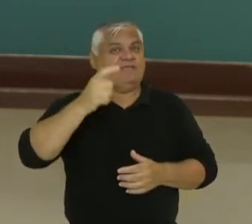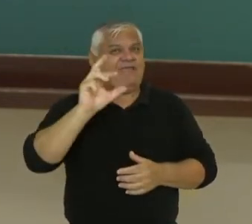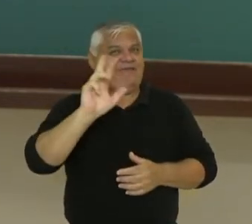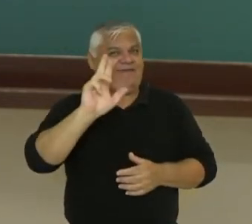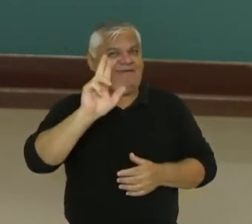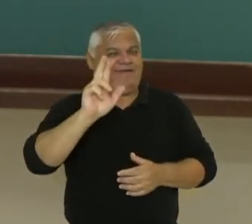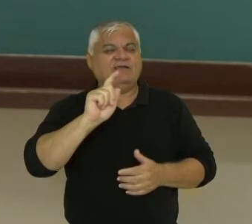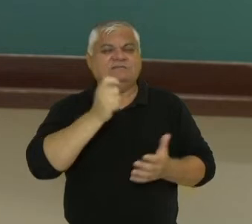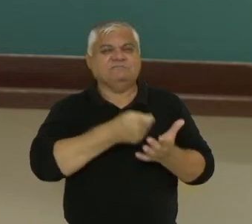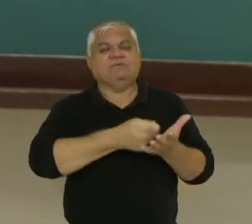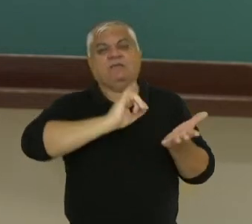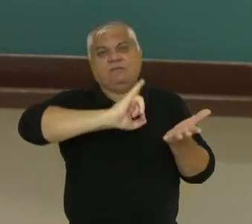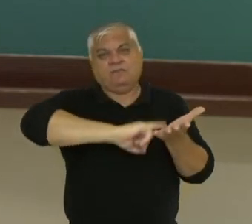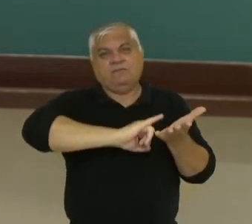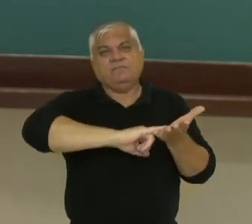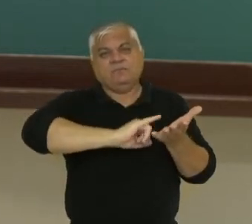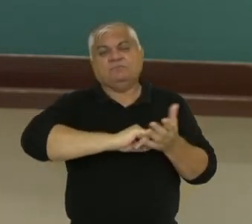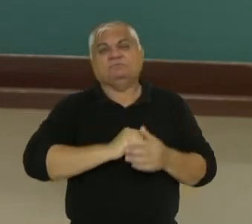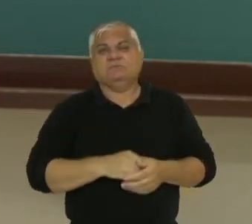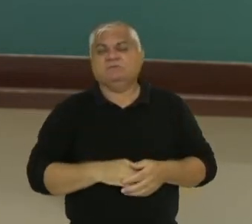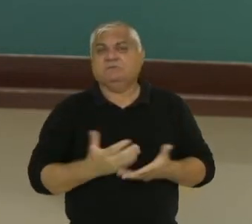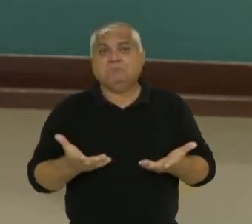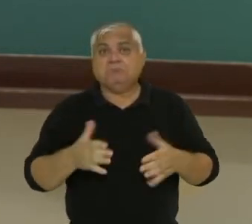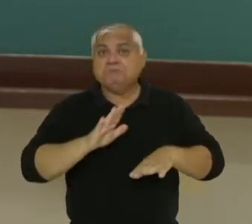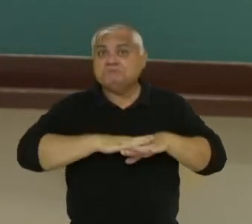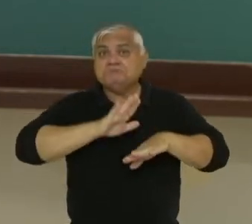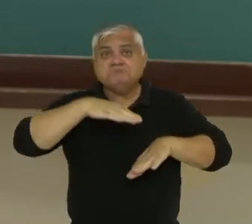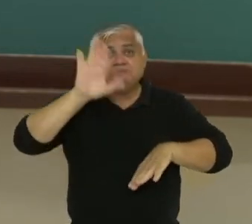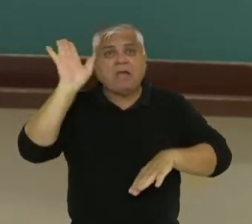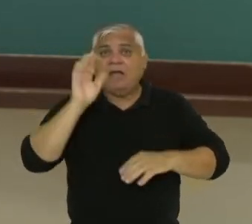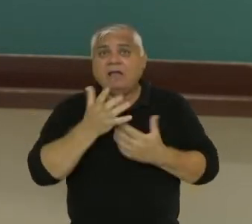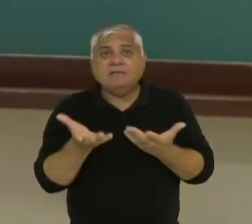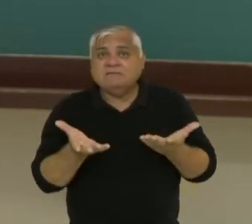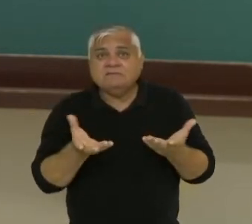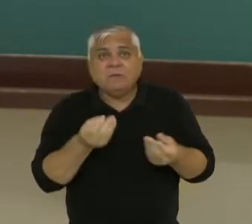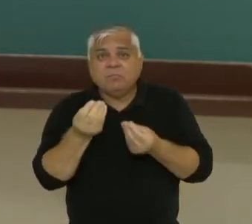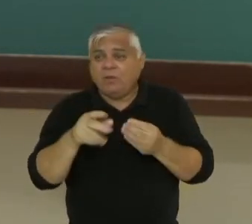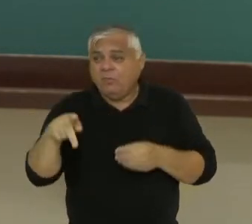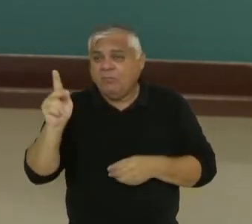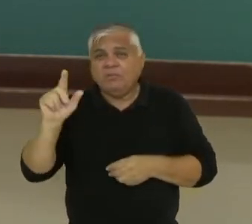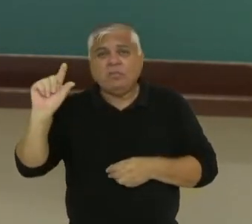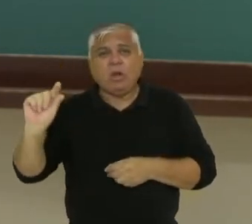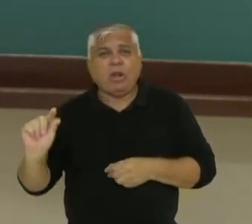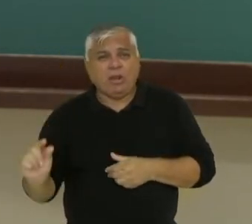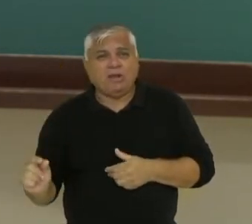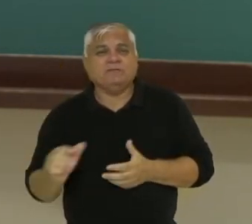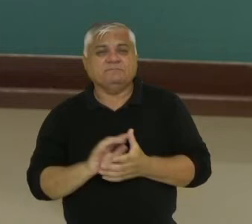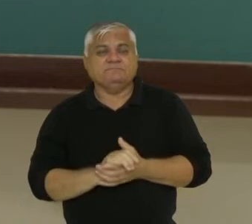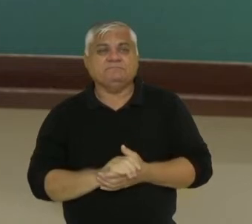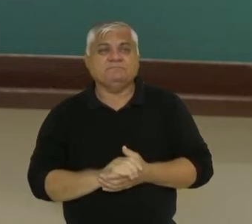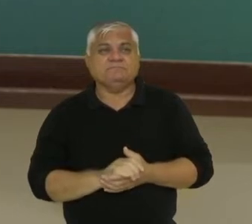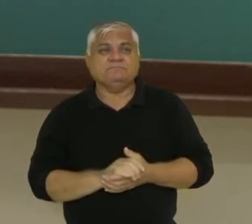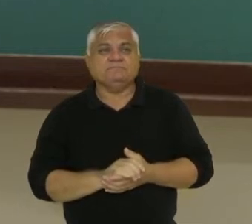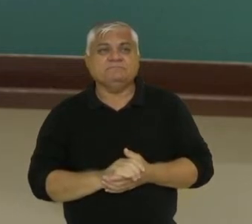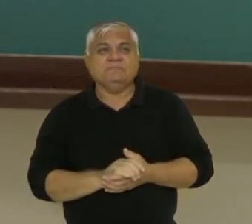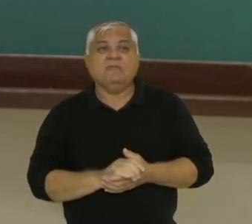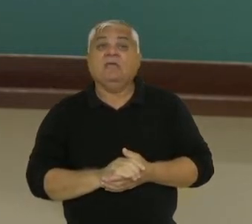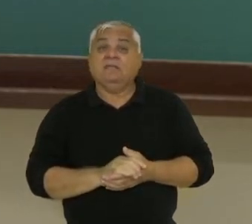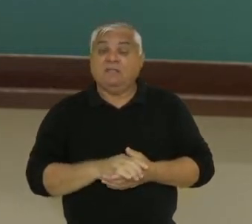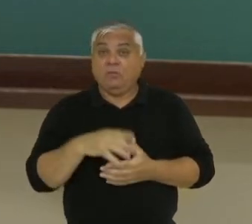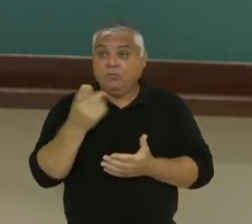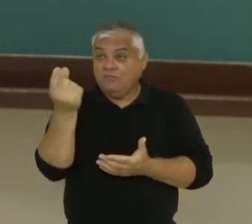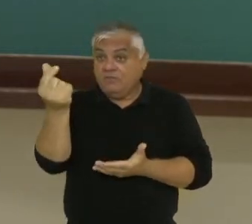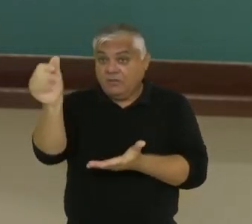imposto. Mesmo assim, vai ser muito mais do que eu receberia pela poupança. Tranquilo, gente? No caso, o valor